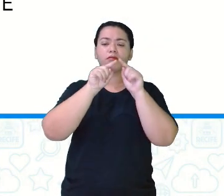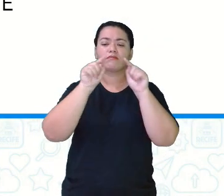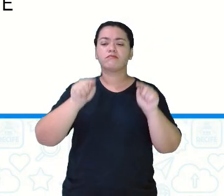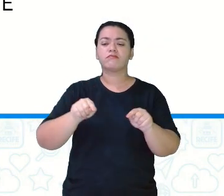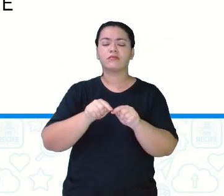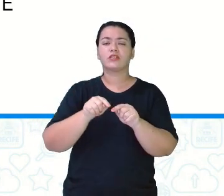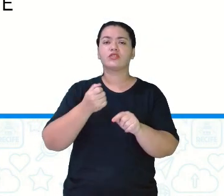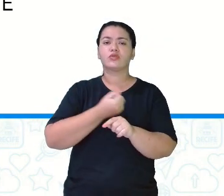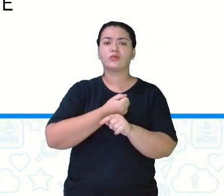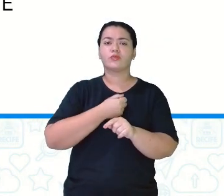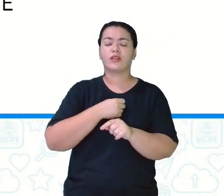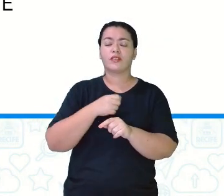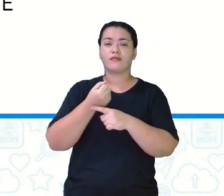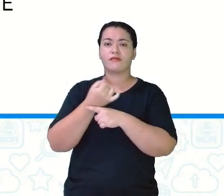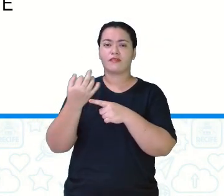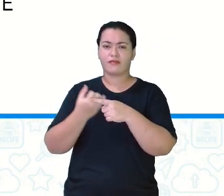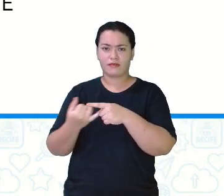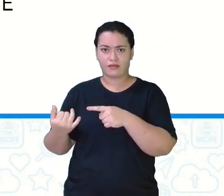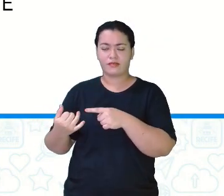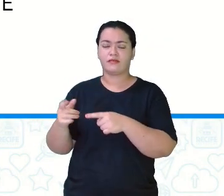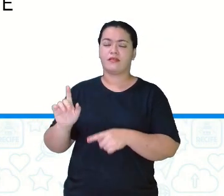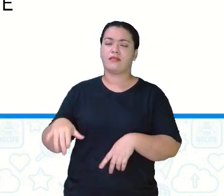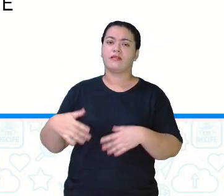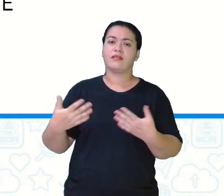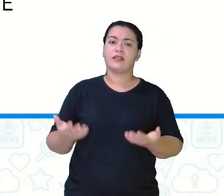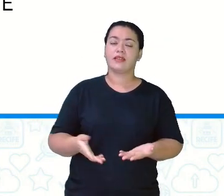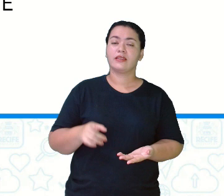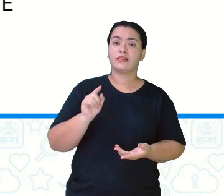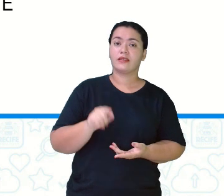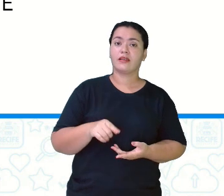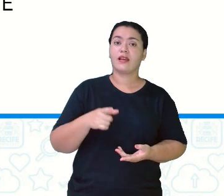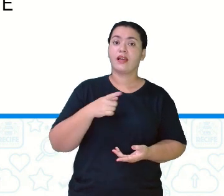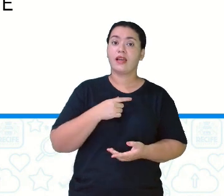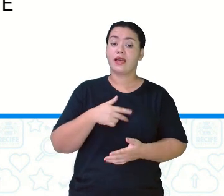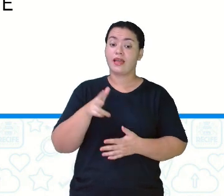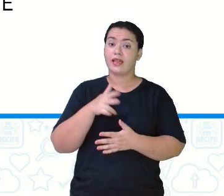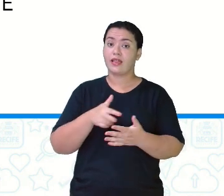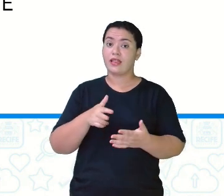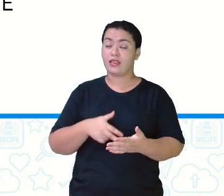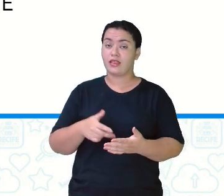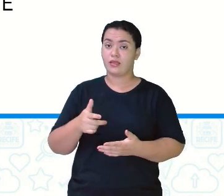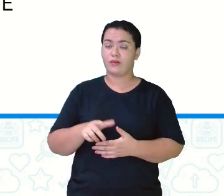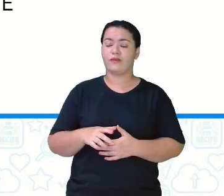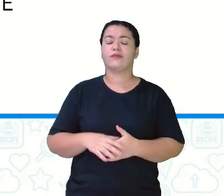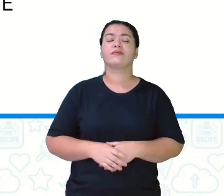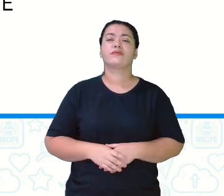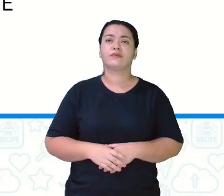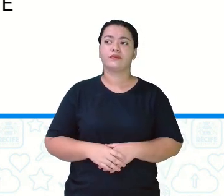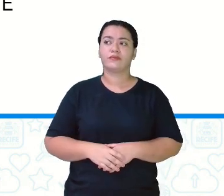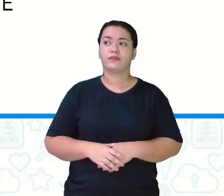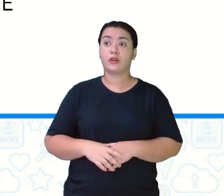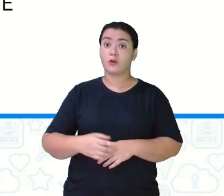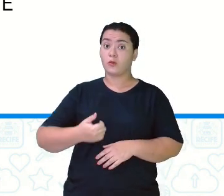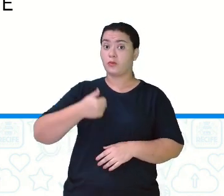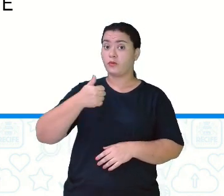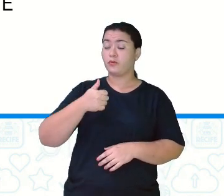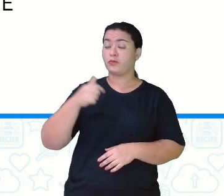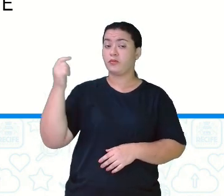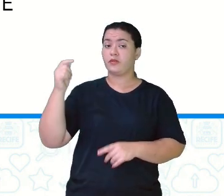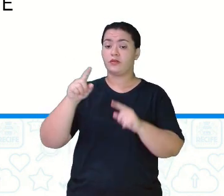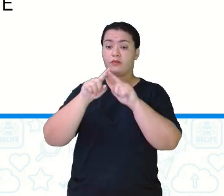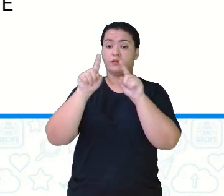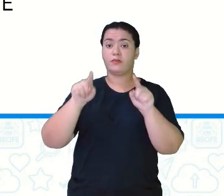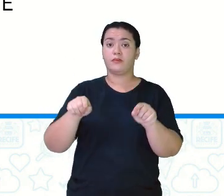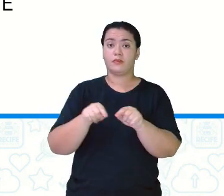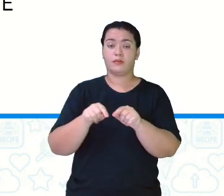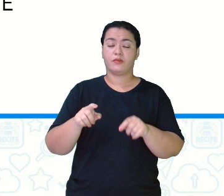cada número desses. Então, eu vou repetir a leitura desses números, olha só. O primeiro, nós